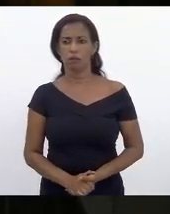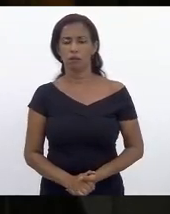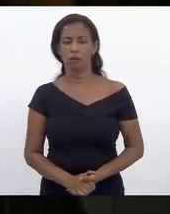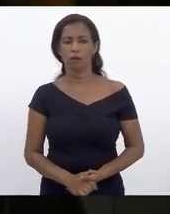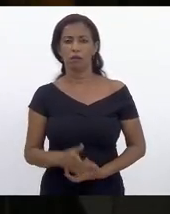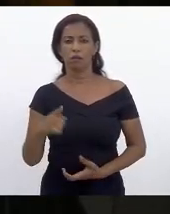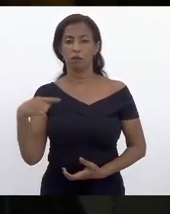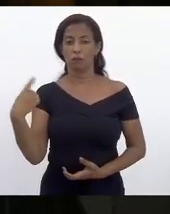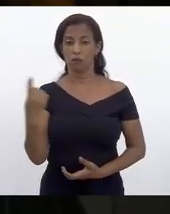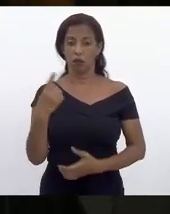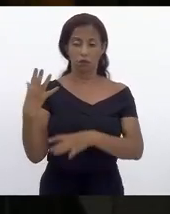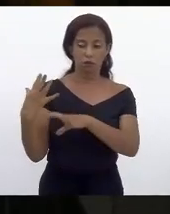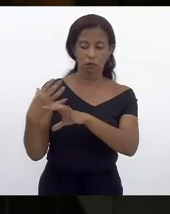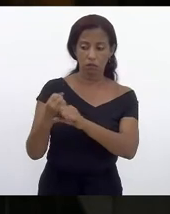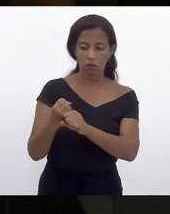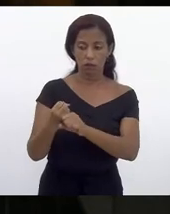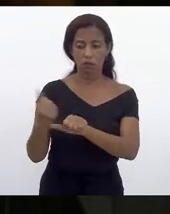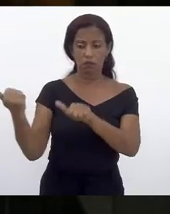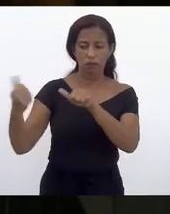No nosso levantamento,